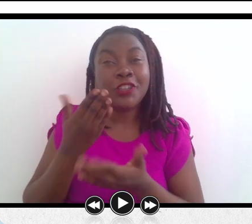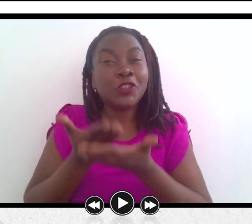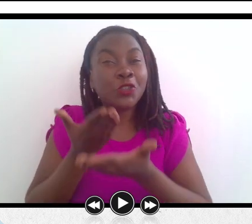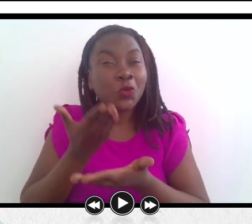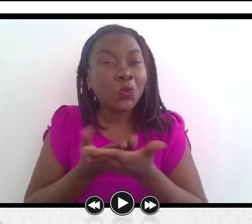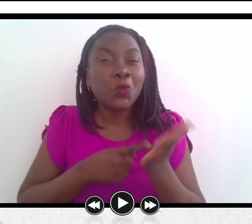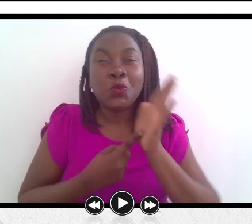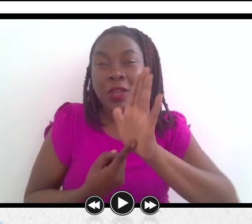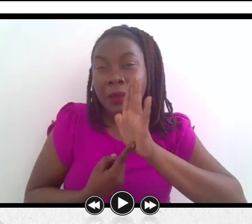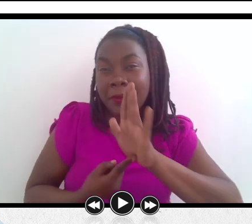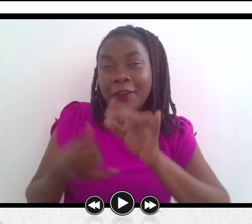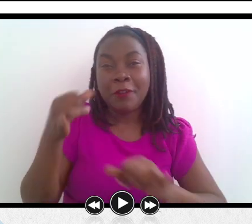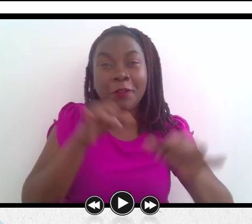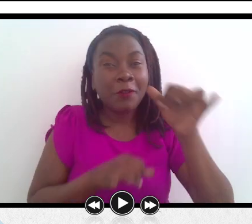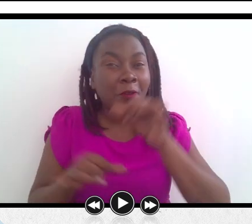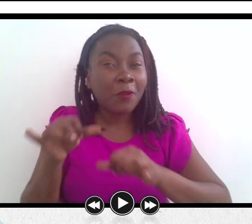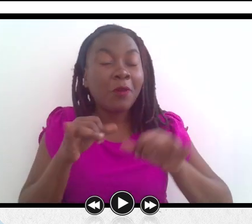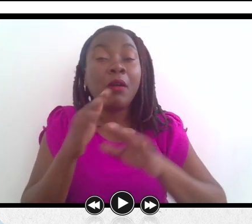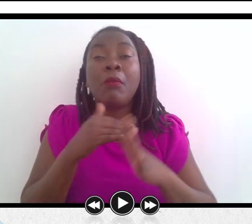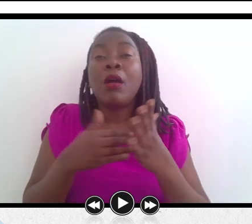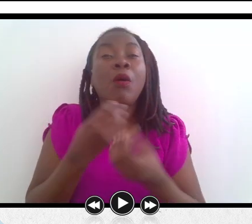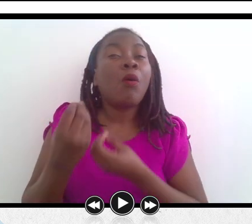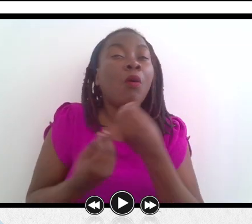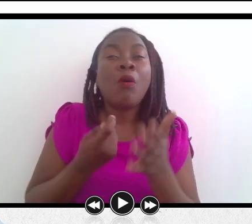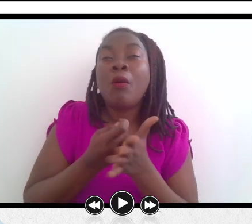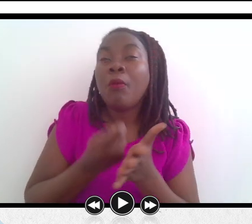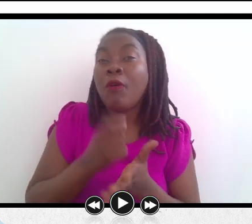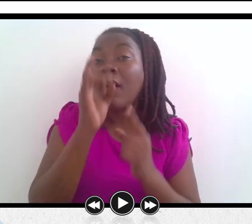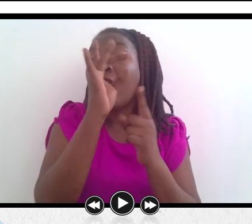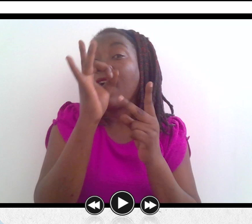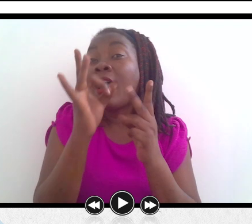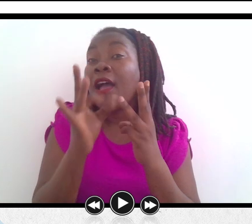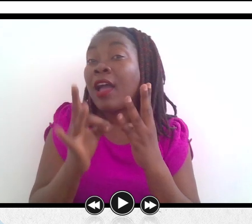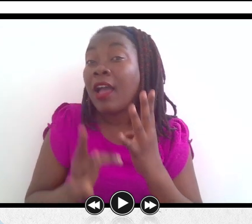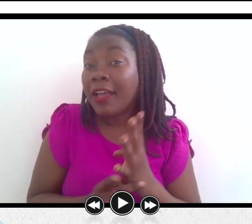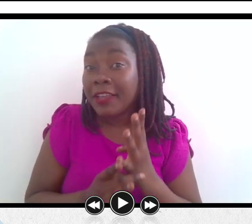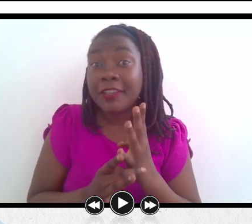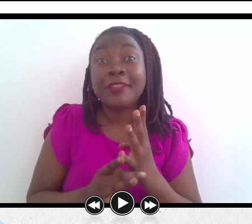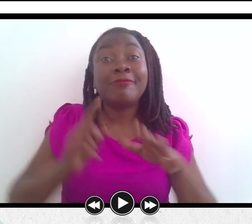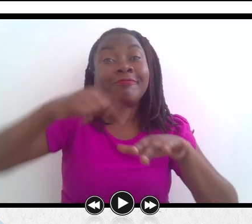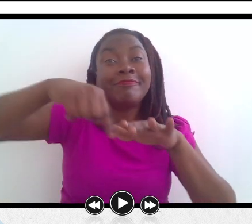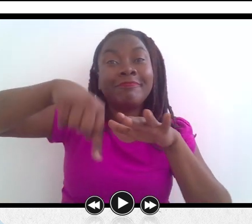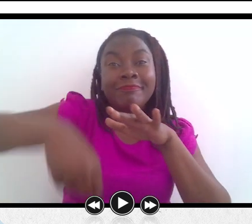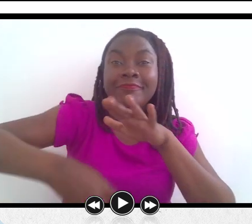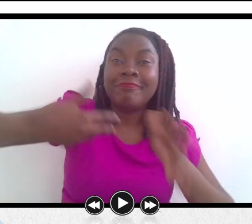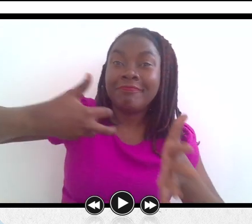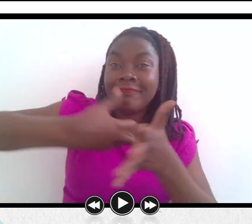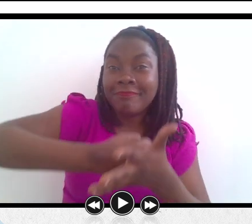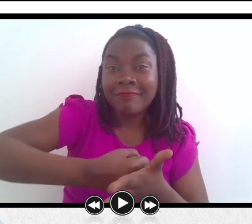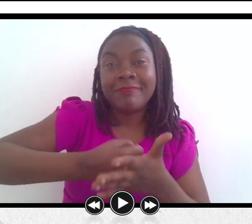da lei de saneamento, né, lembrando que a lei de saneamento é de 2007, e ela lá faz toda